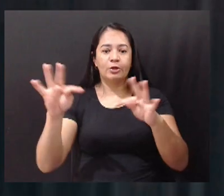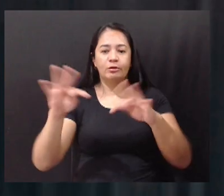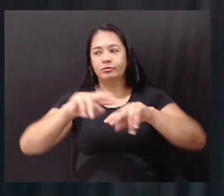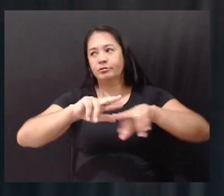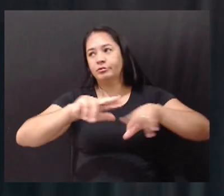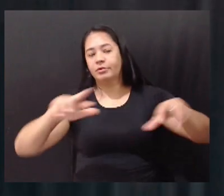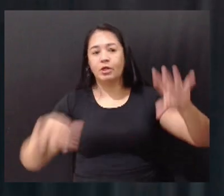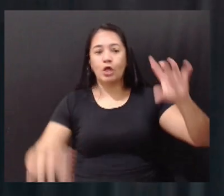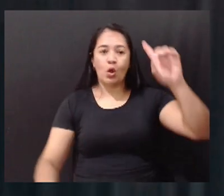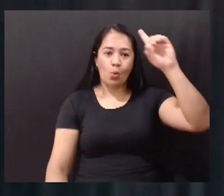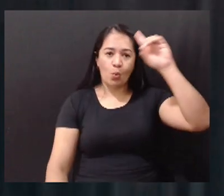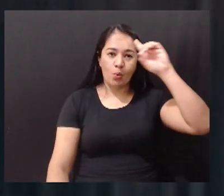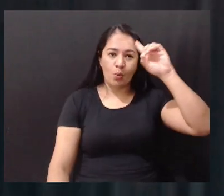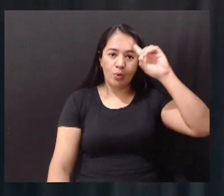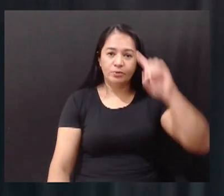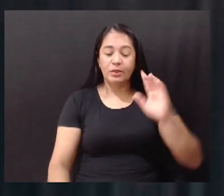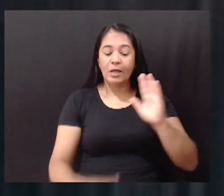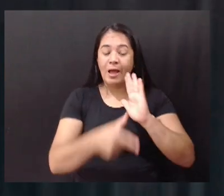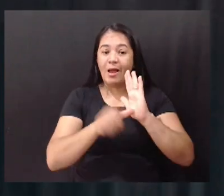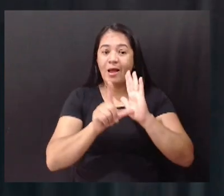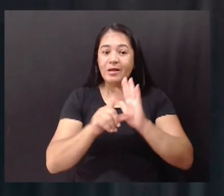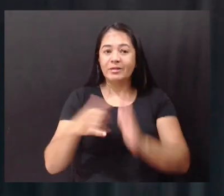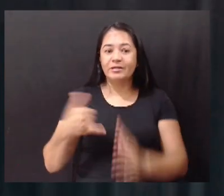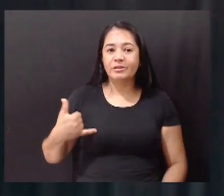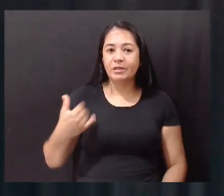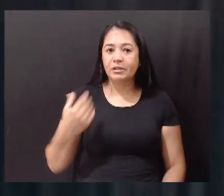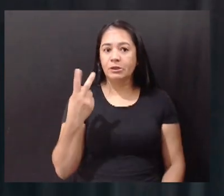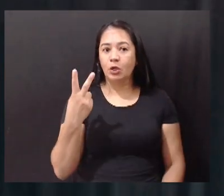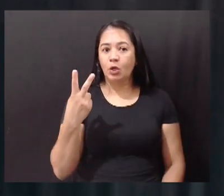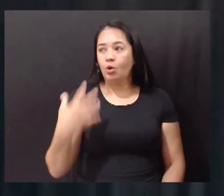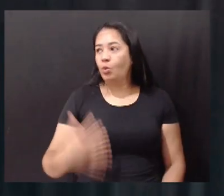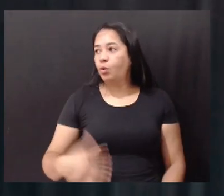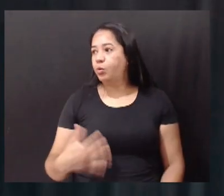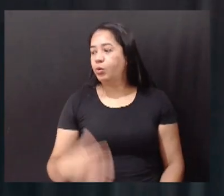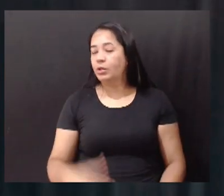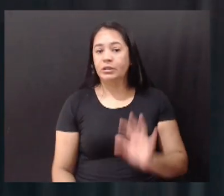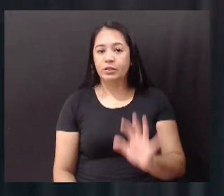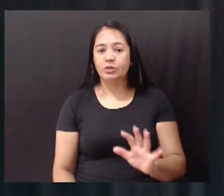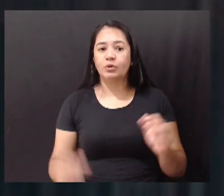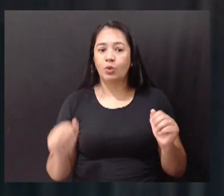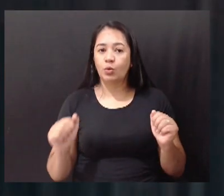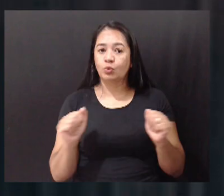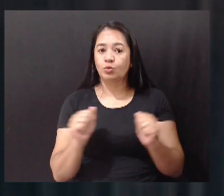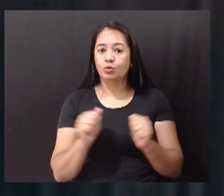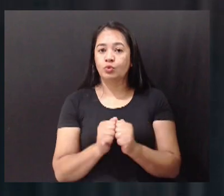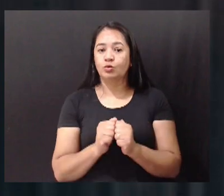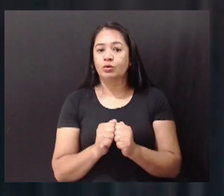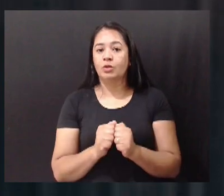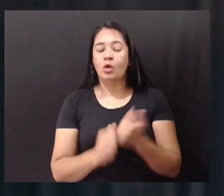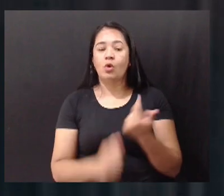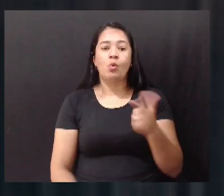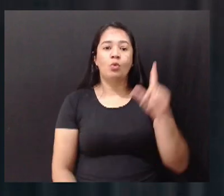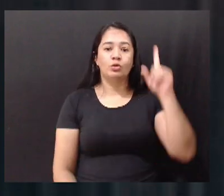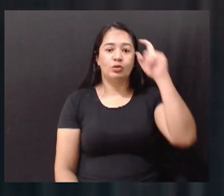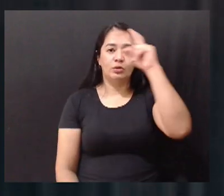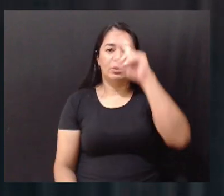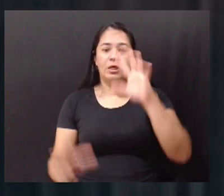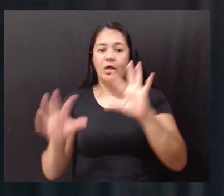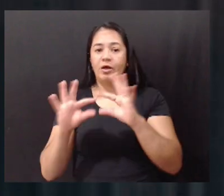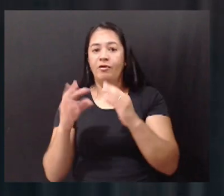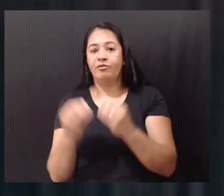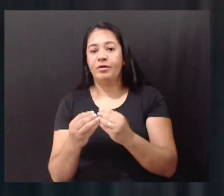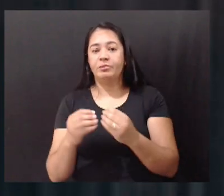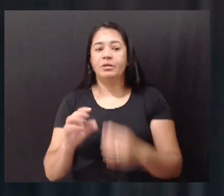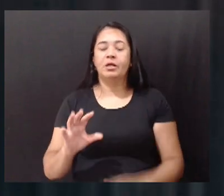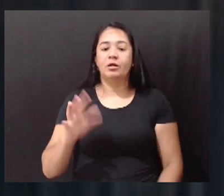dia, muito antes dos 2 anos de idade. Nós sabemos que isso está associado a outras dificuldades que as famílias têm enfrentado, tanto o